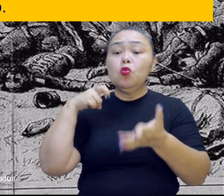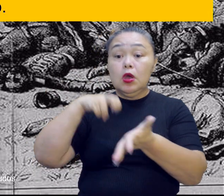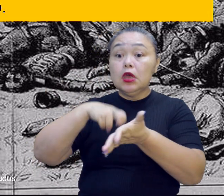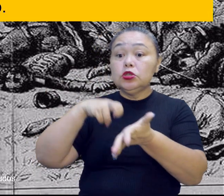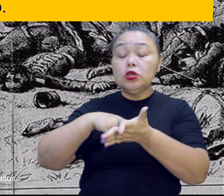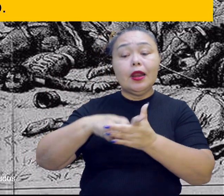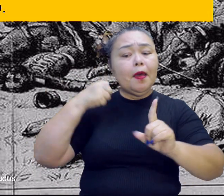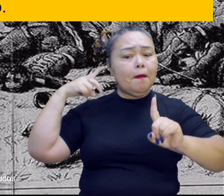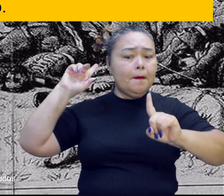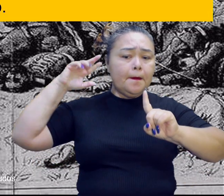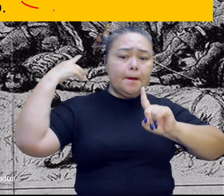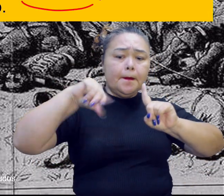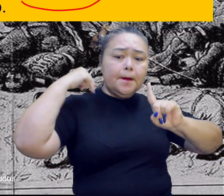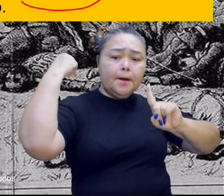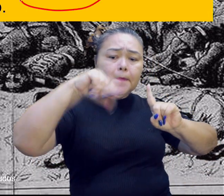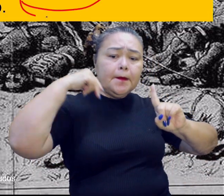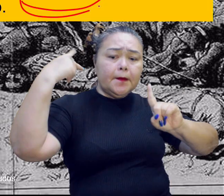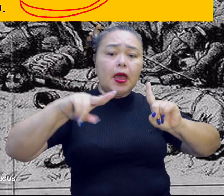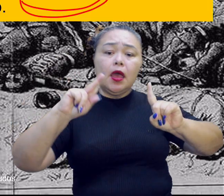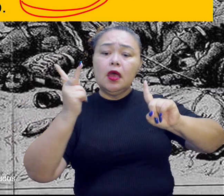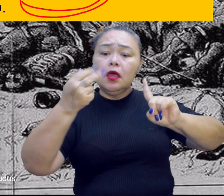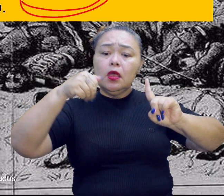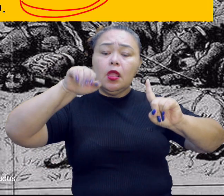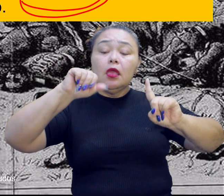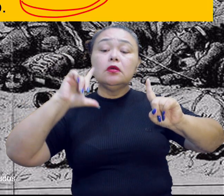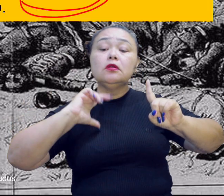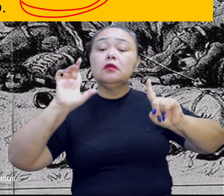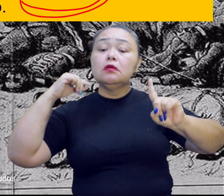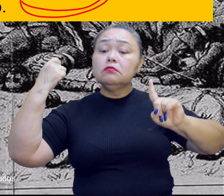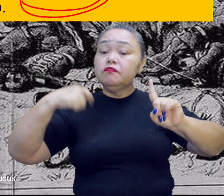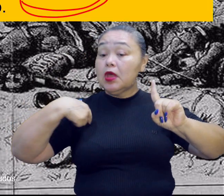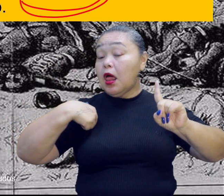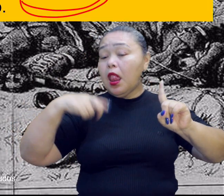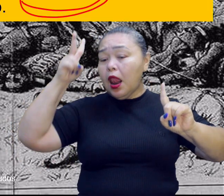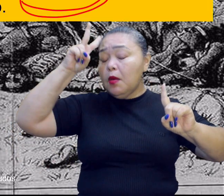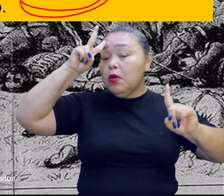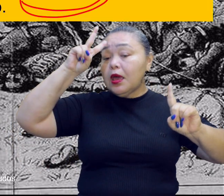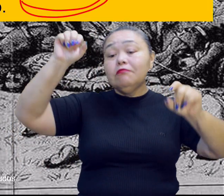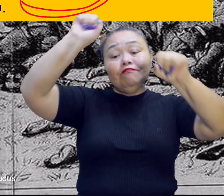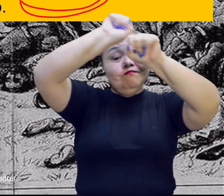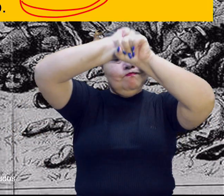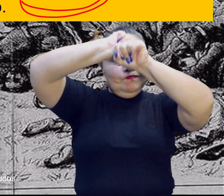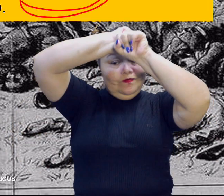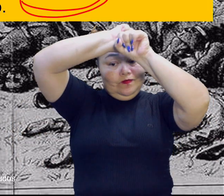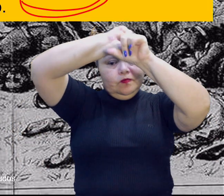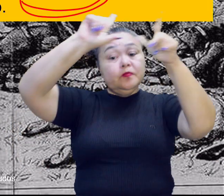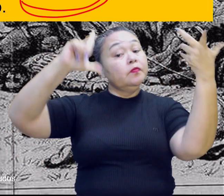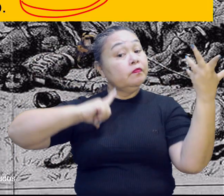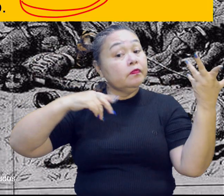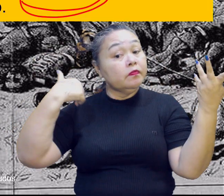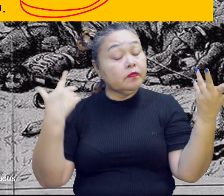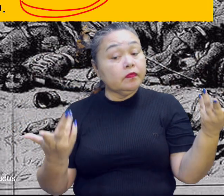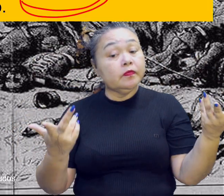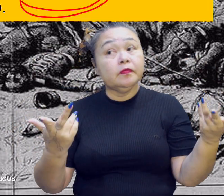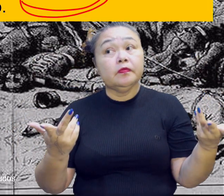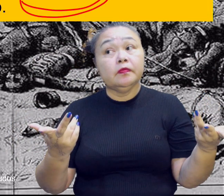a chibata. Então, chibata te lembra o quê? A escravidão. Então,